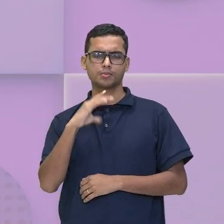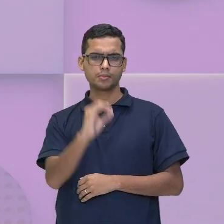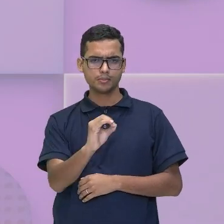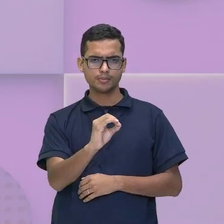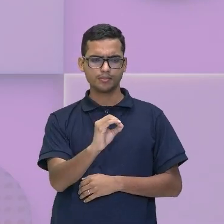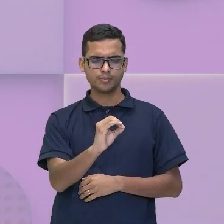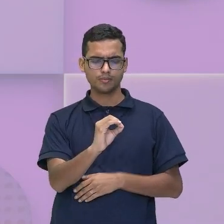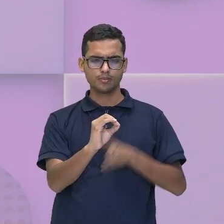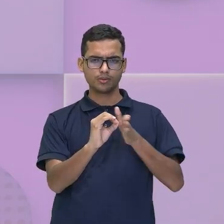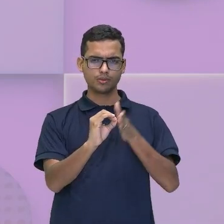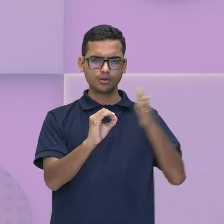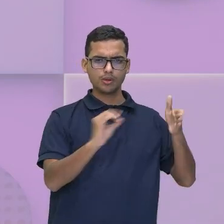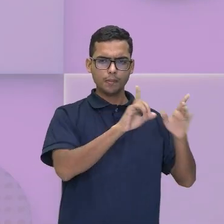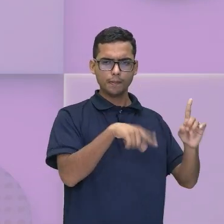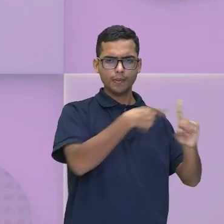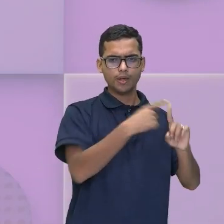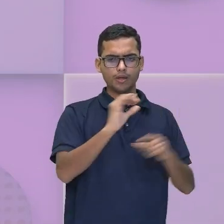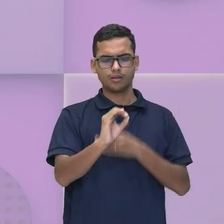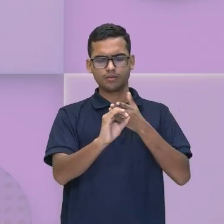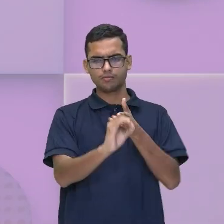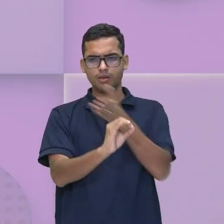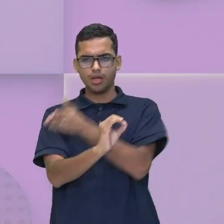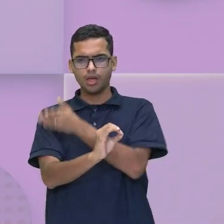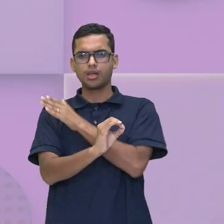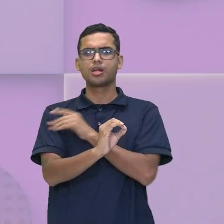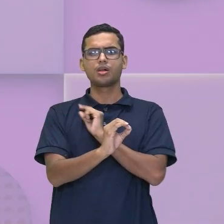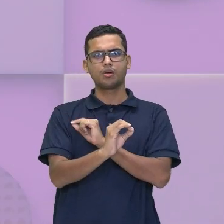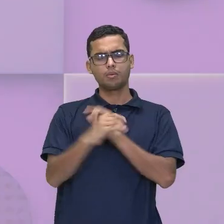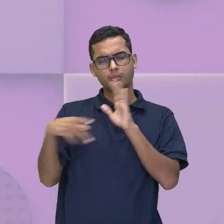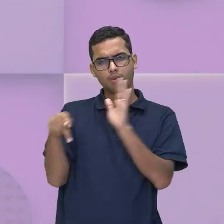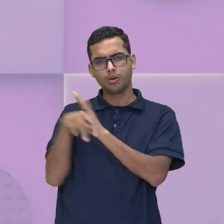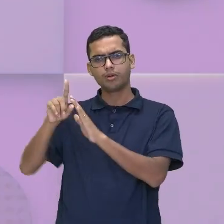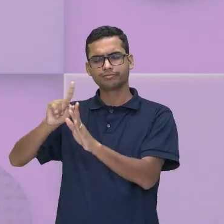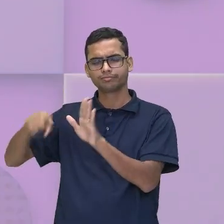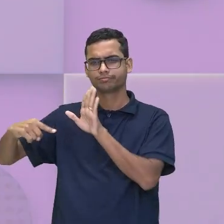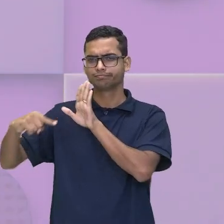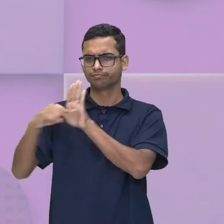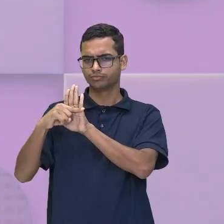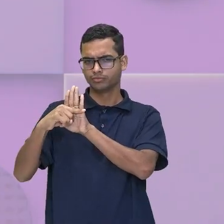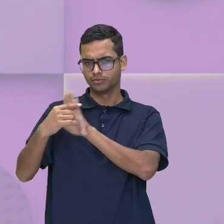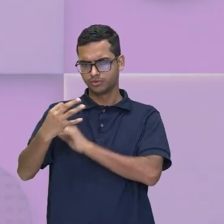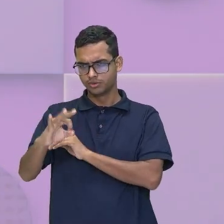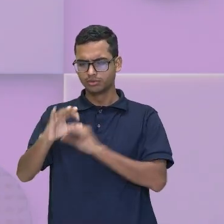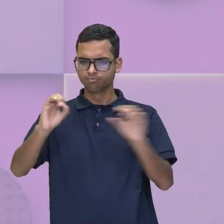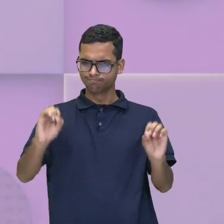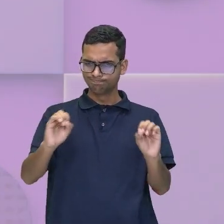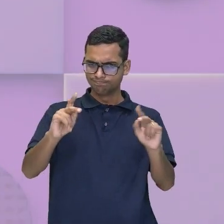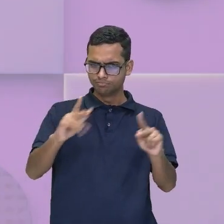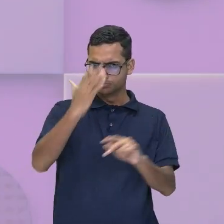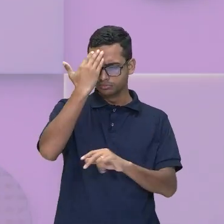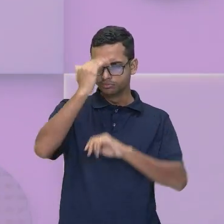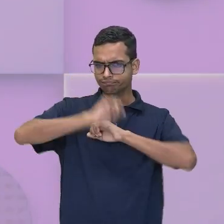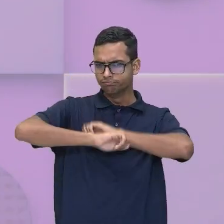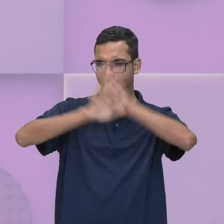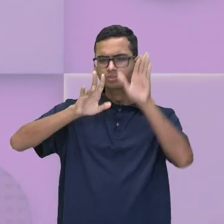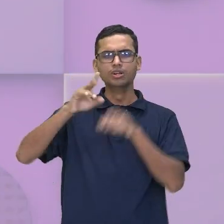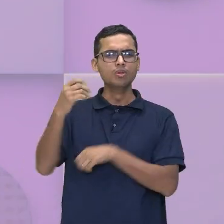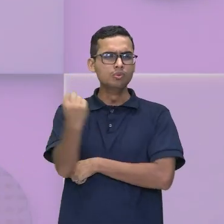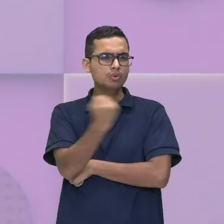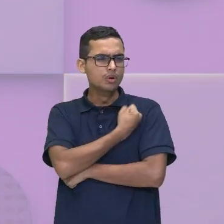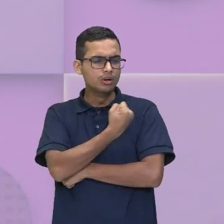do zero são os positivos e para trás do zero são os negativos. Ok? Lembrando, números